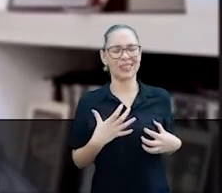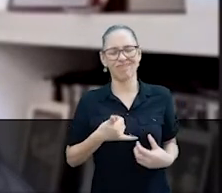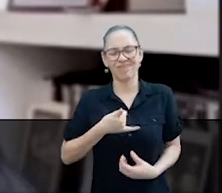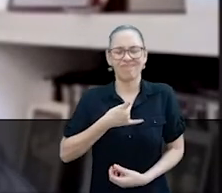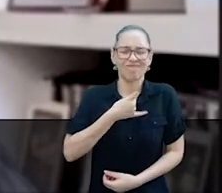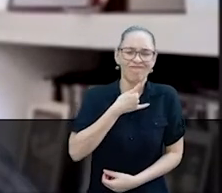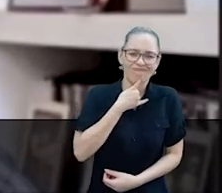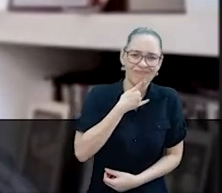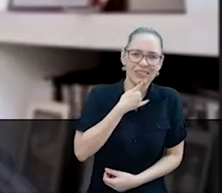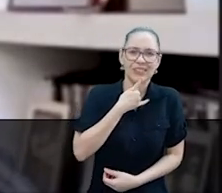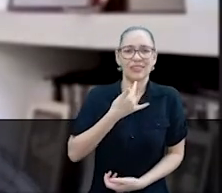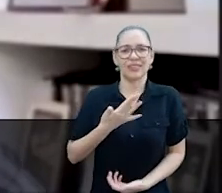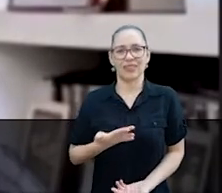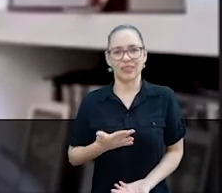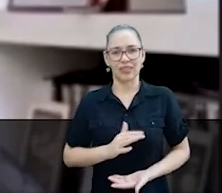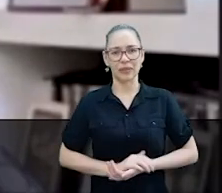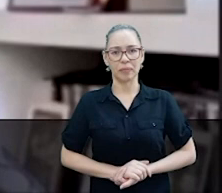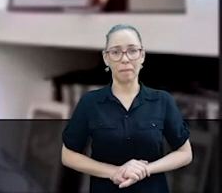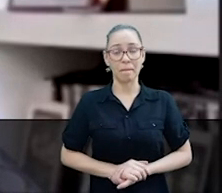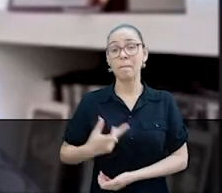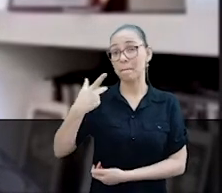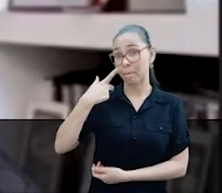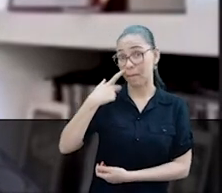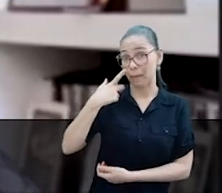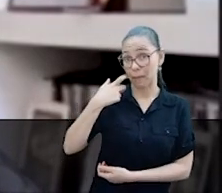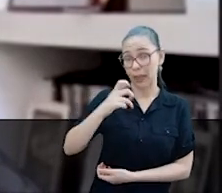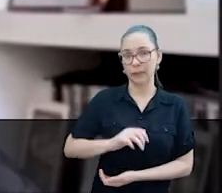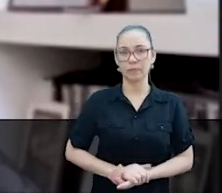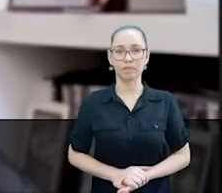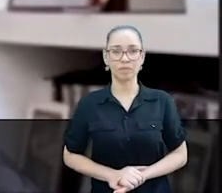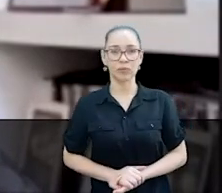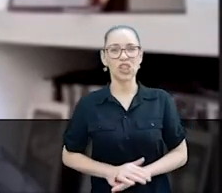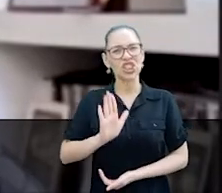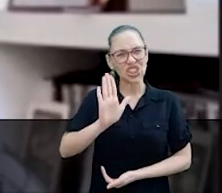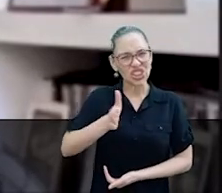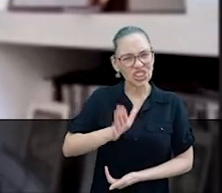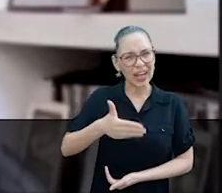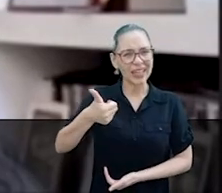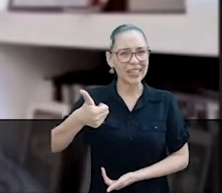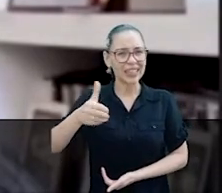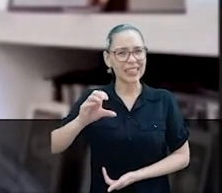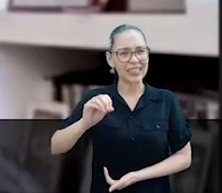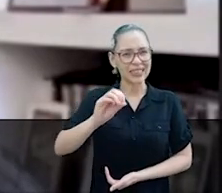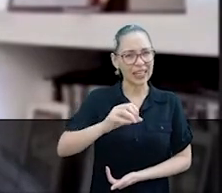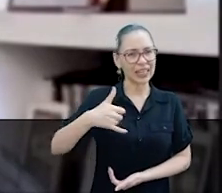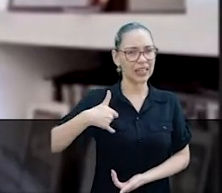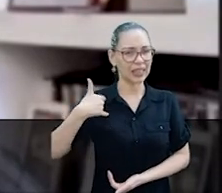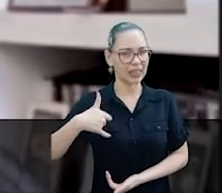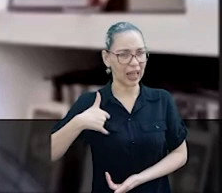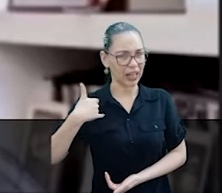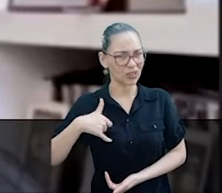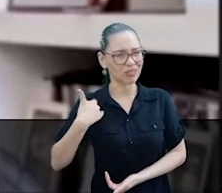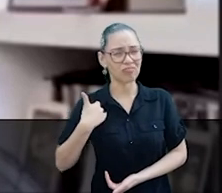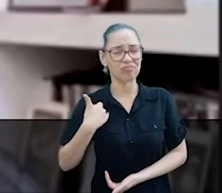em uma família. Particularmente no meu pai, que tem 100 anos,